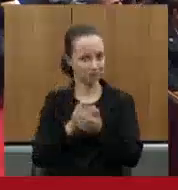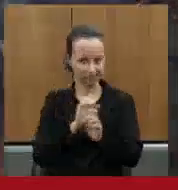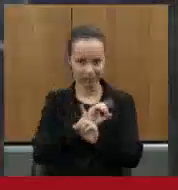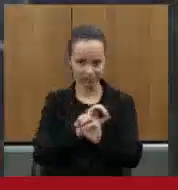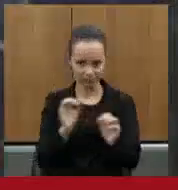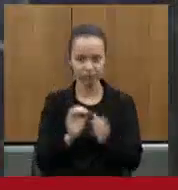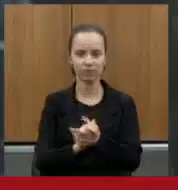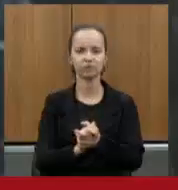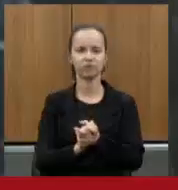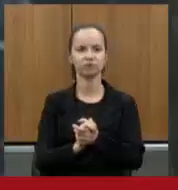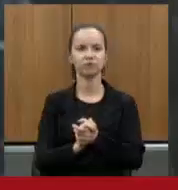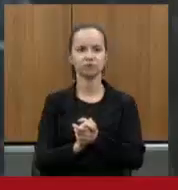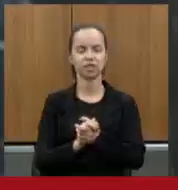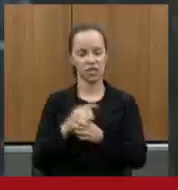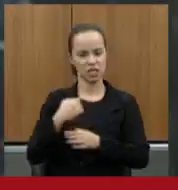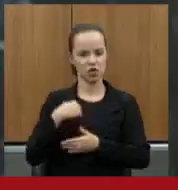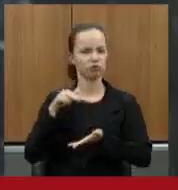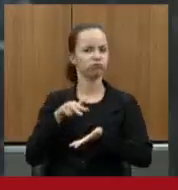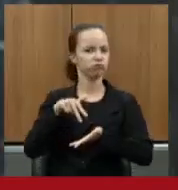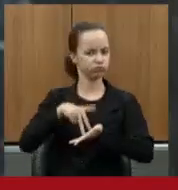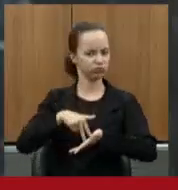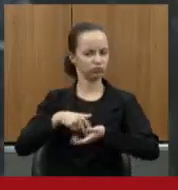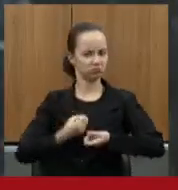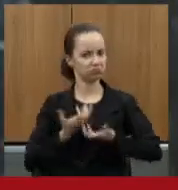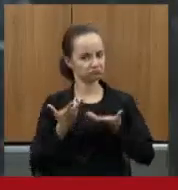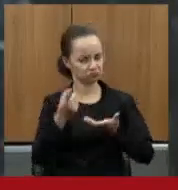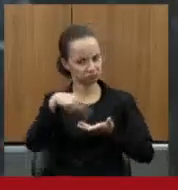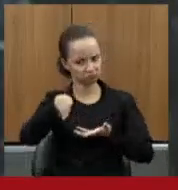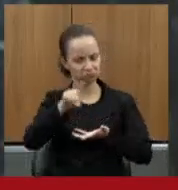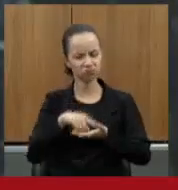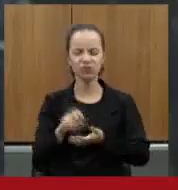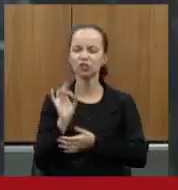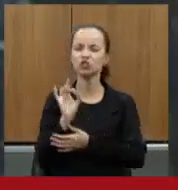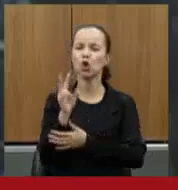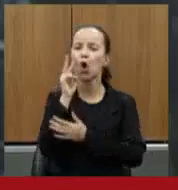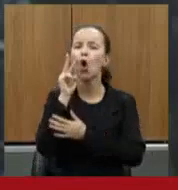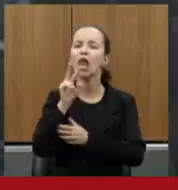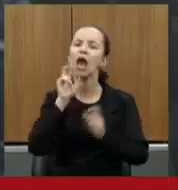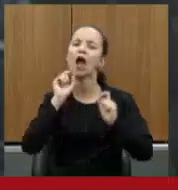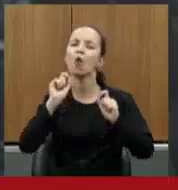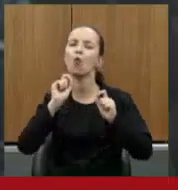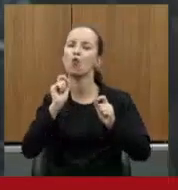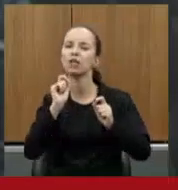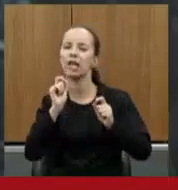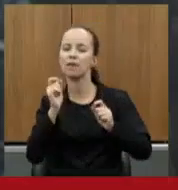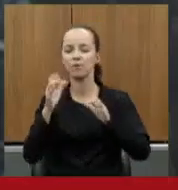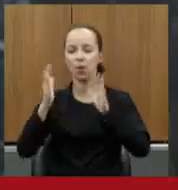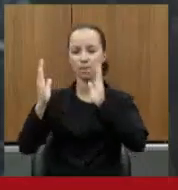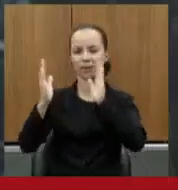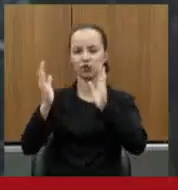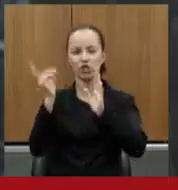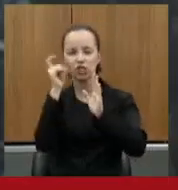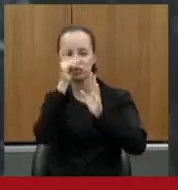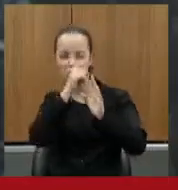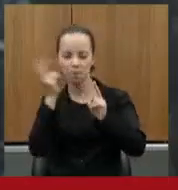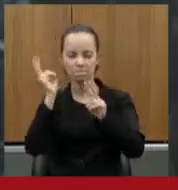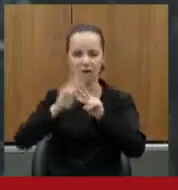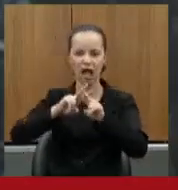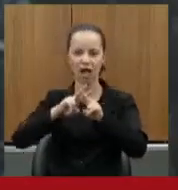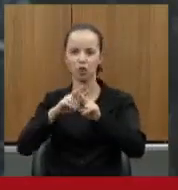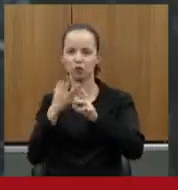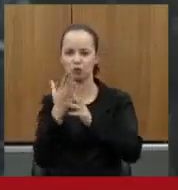nisso, e acha que eu estou fazendo poesia, é só olhar as ditaduras, todas. Qual é a primeira